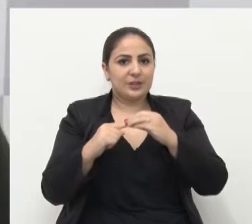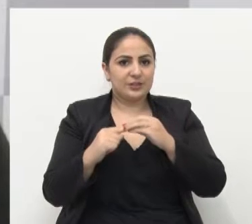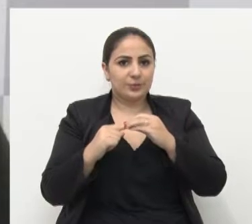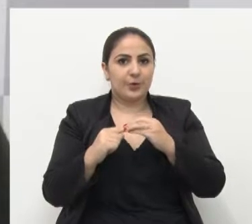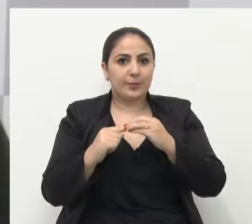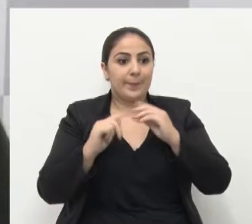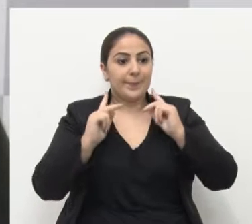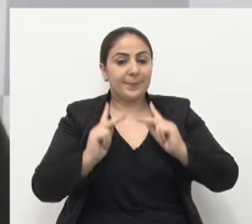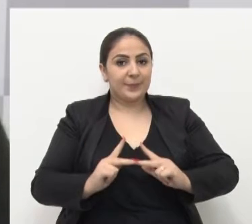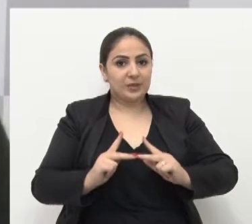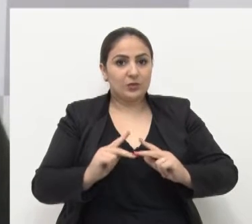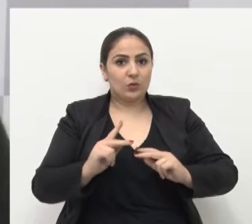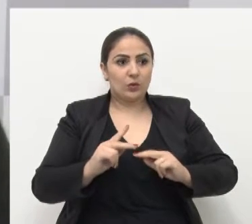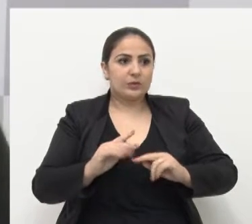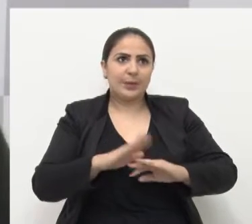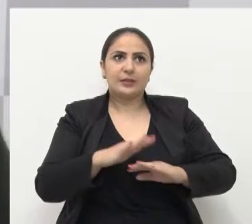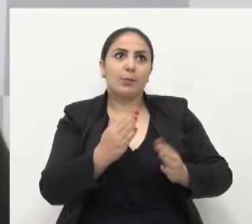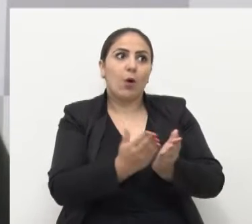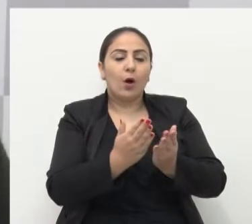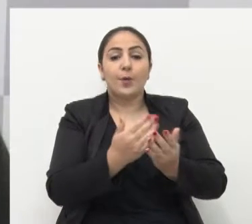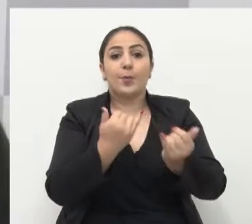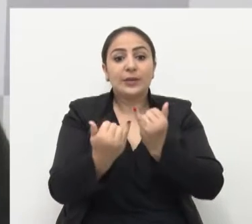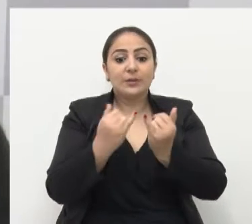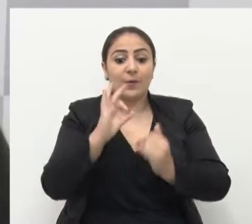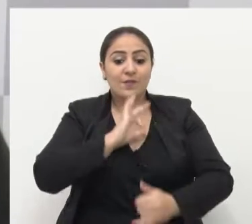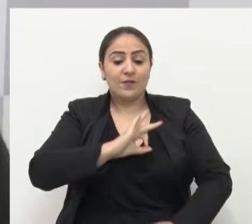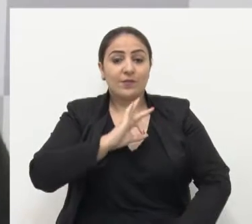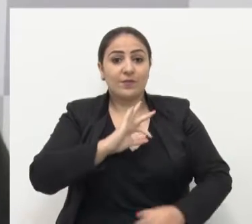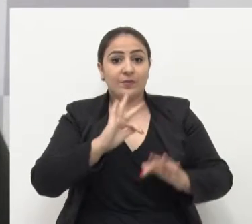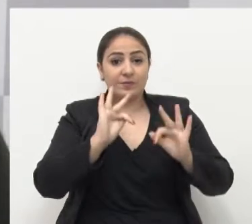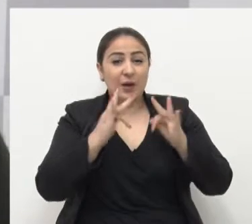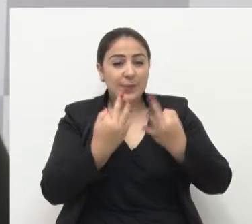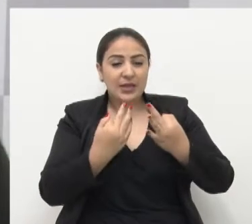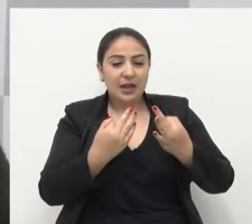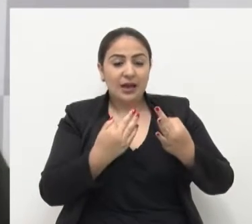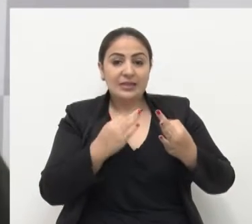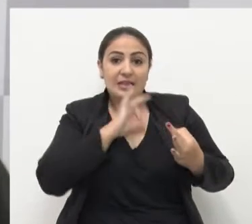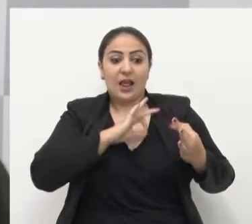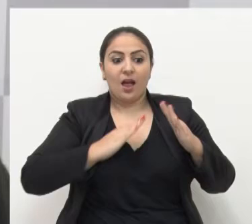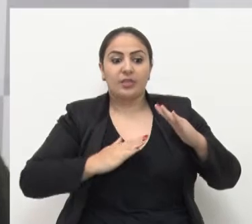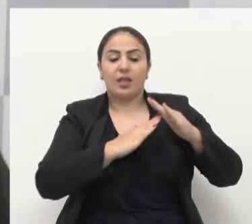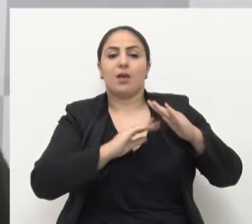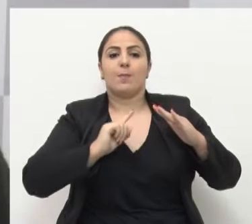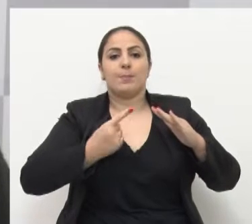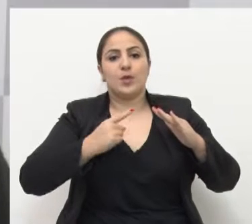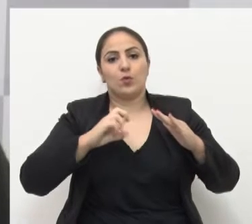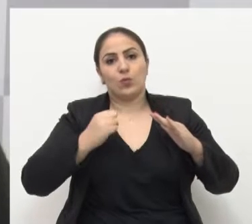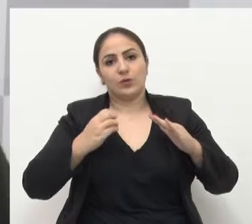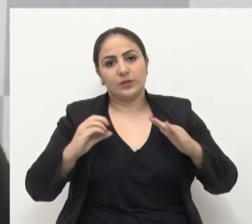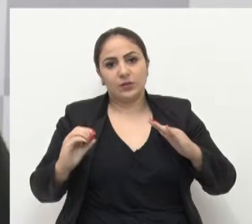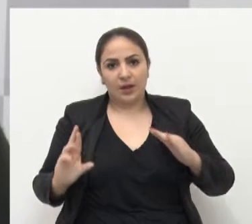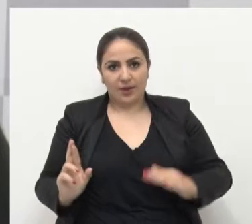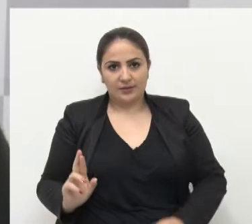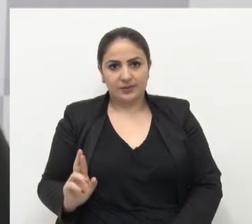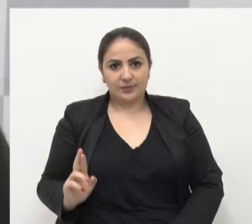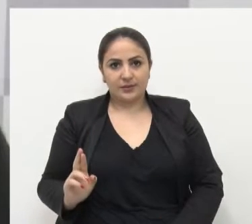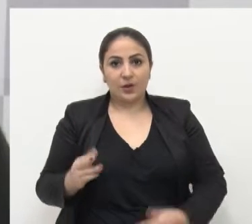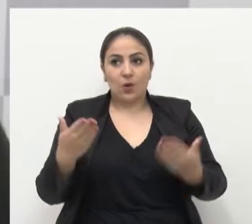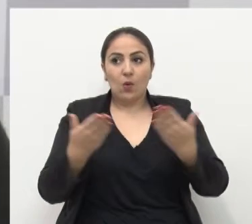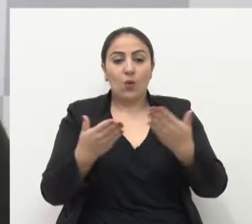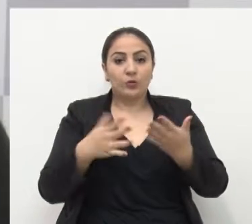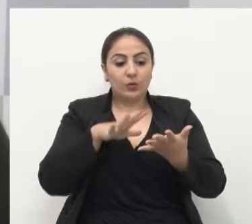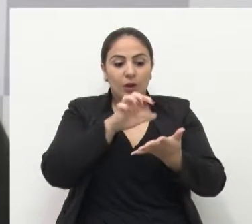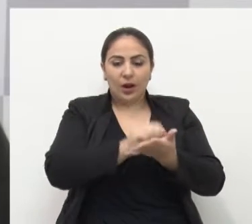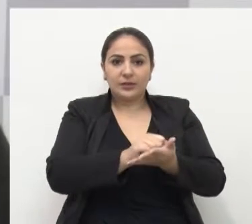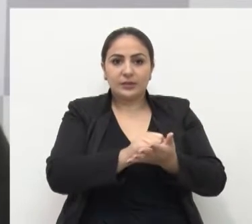principalmente para pessoas de baixa renda ou seja aquelas famílias tenham renda até 1.800 reais né hoje